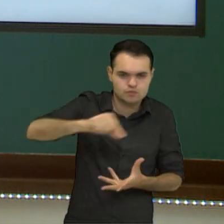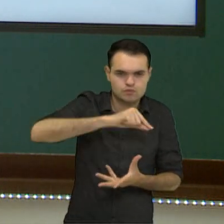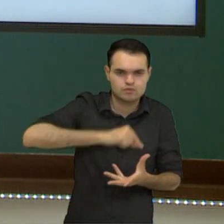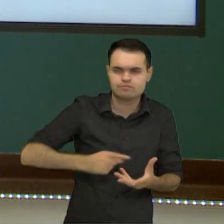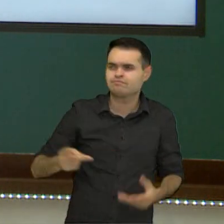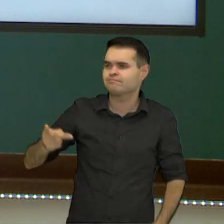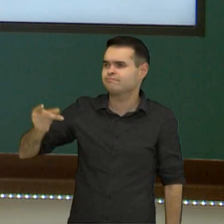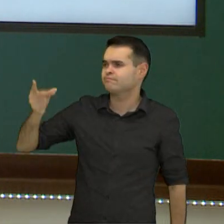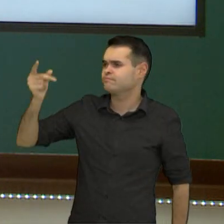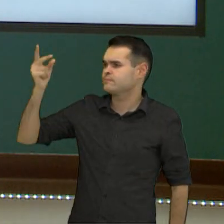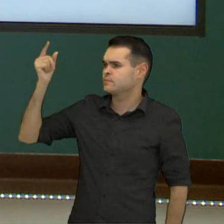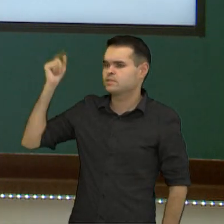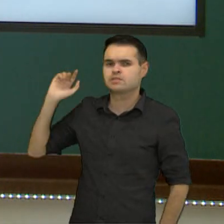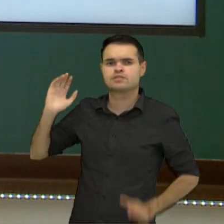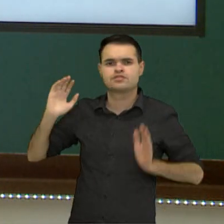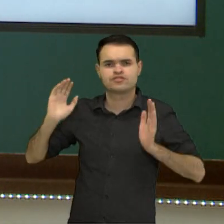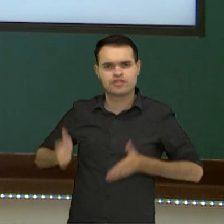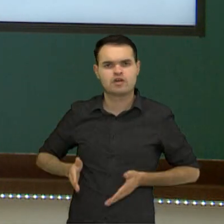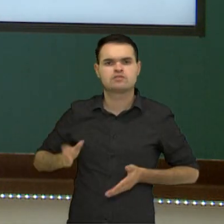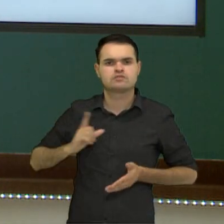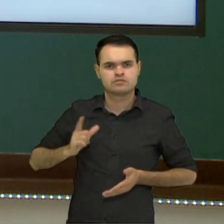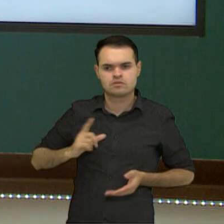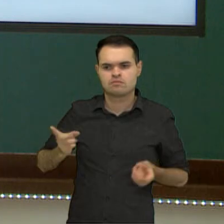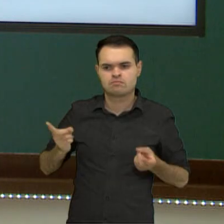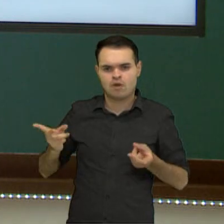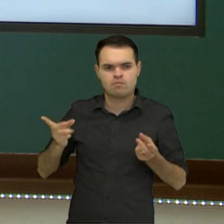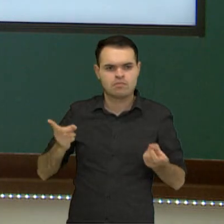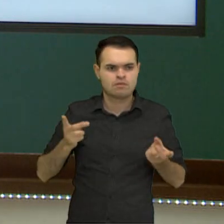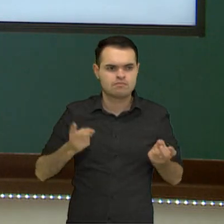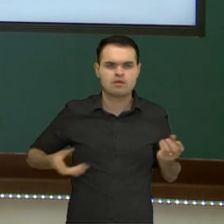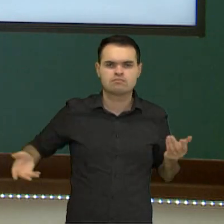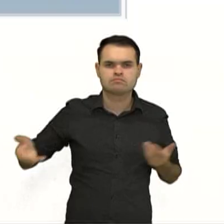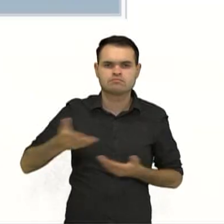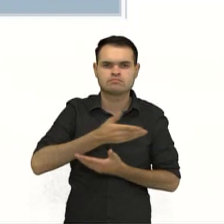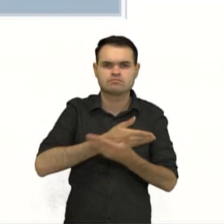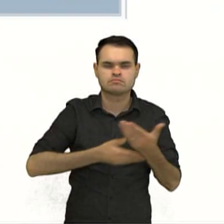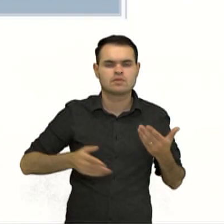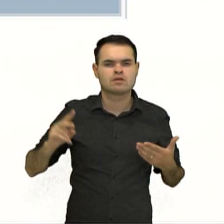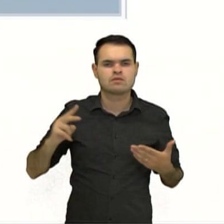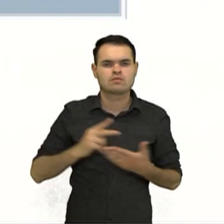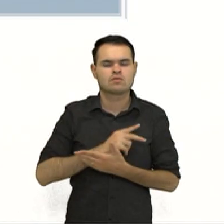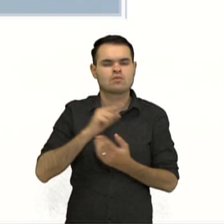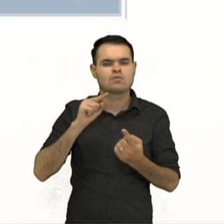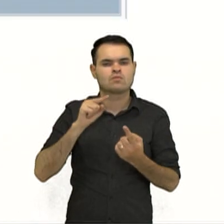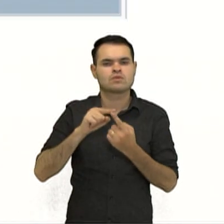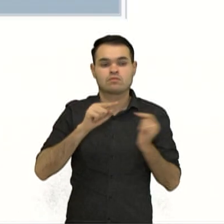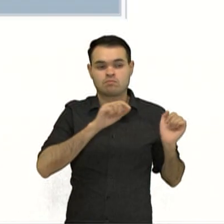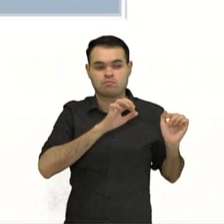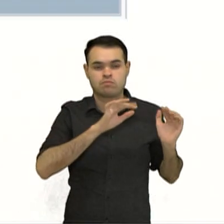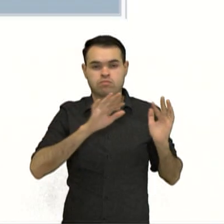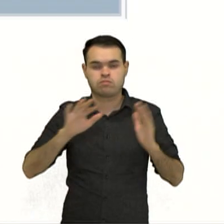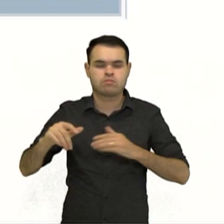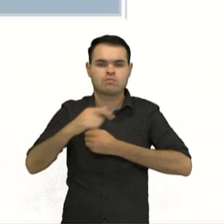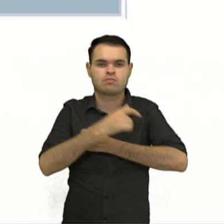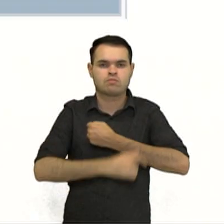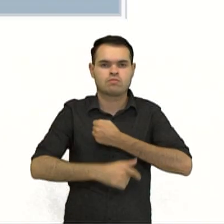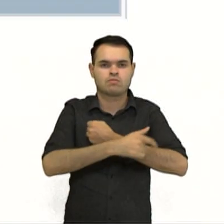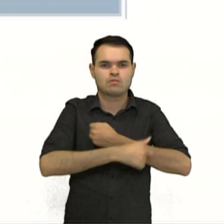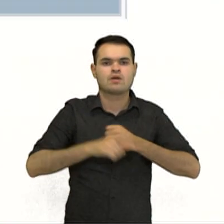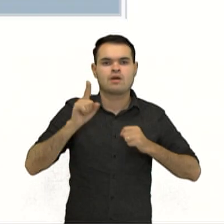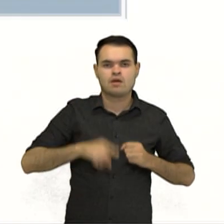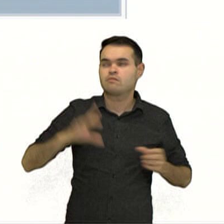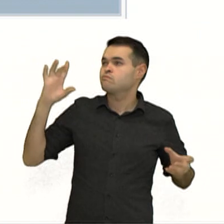na antiguidade eu já tinha esse comércio acontecendo. E um dos objetivos das cruzadas é essas